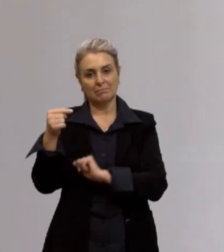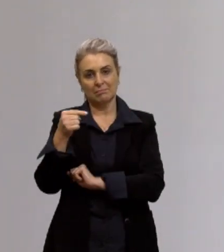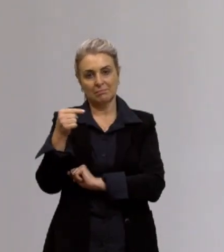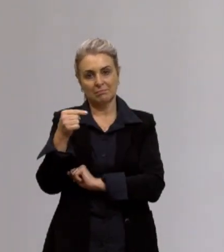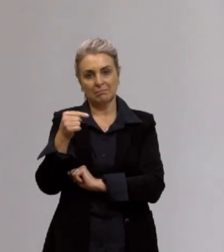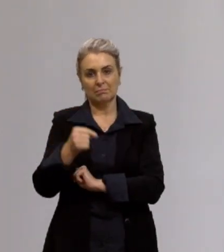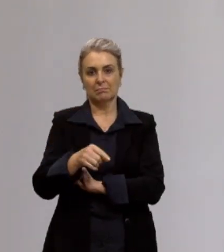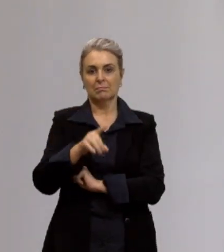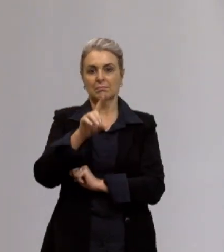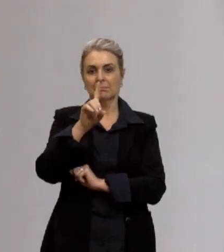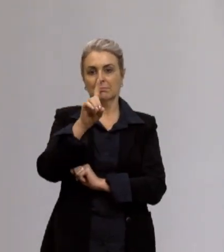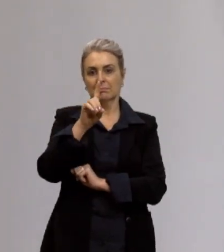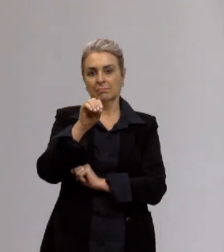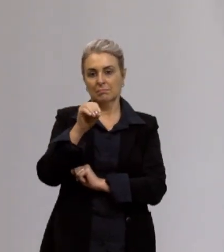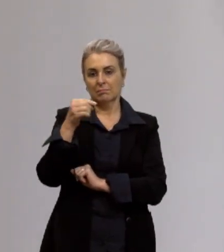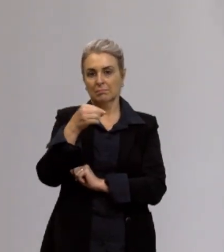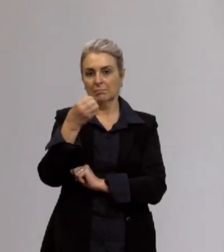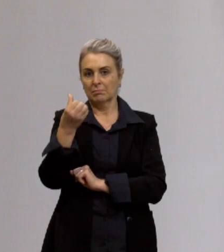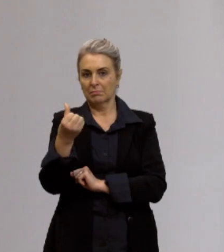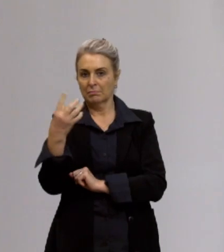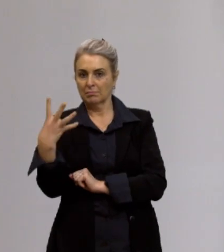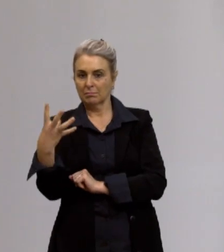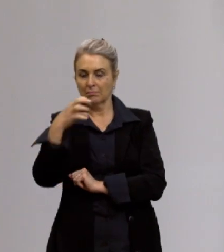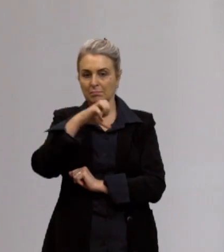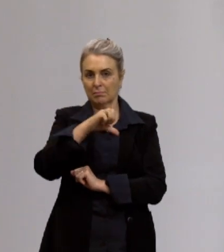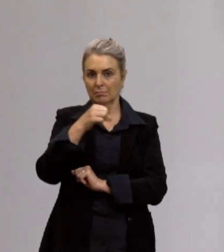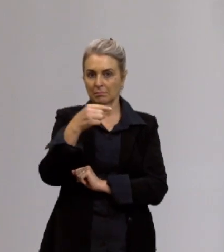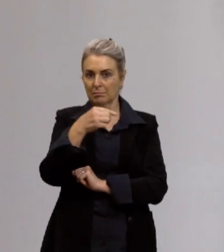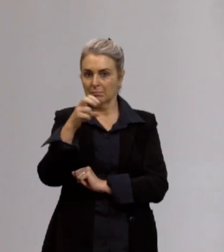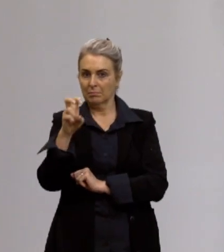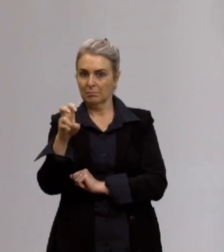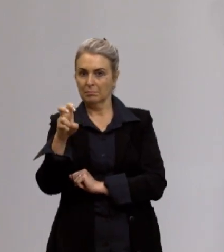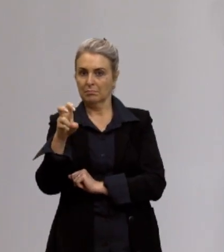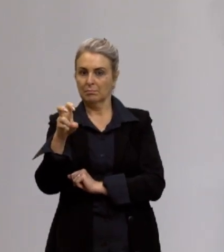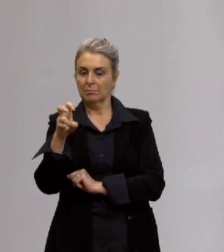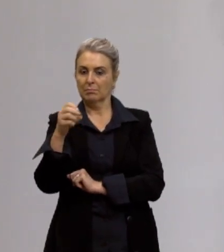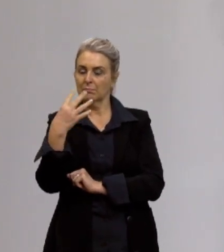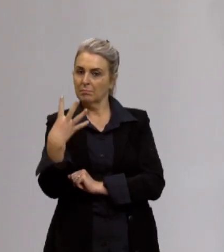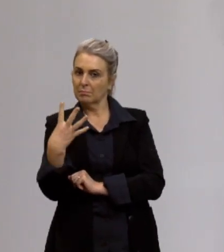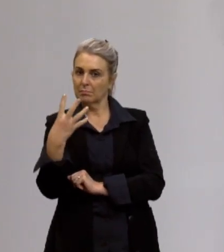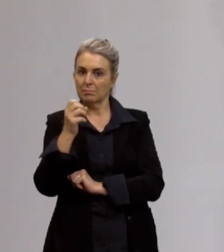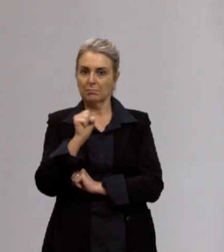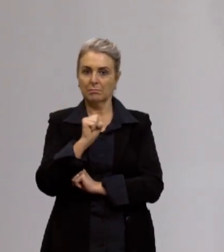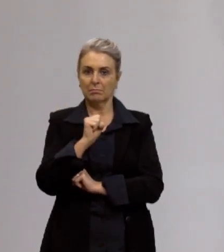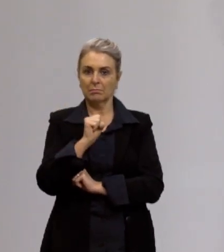10 menos 6, 4. 9 menos 5, 4.